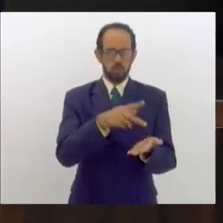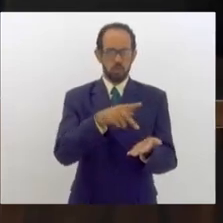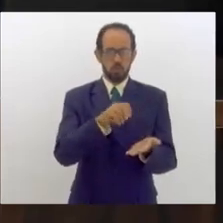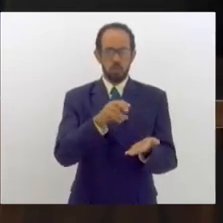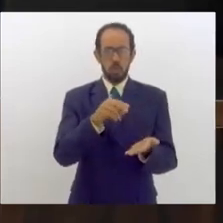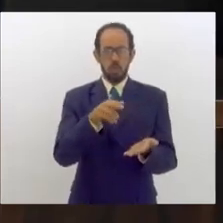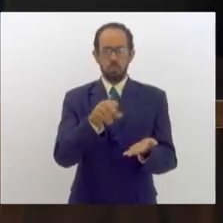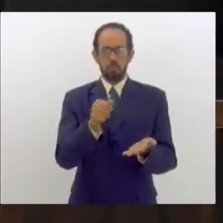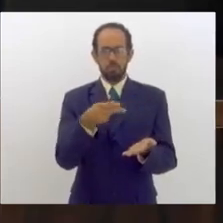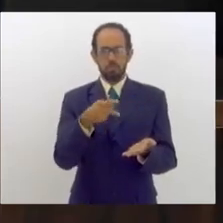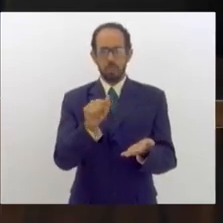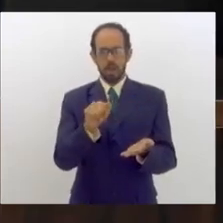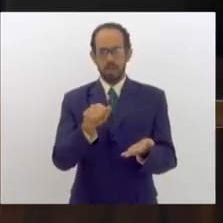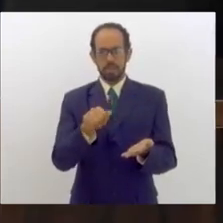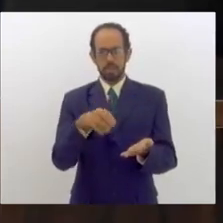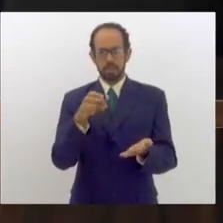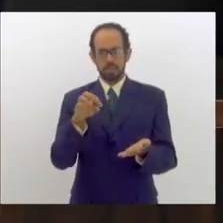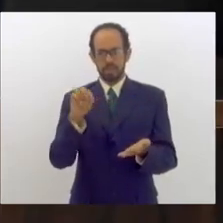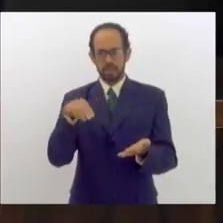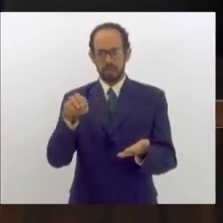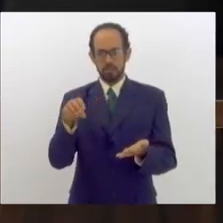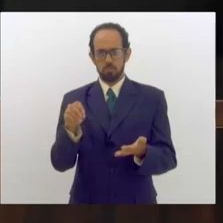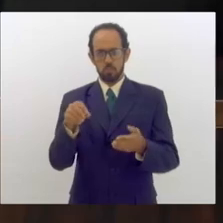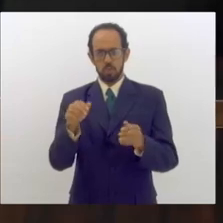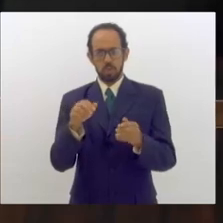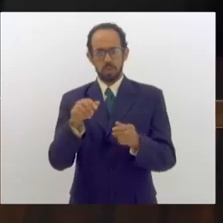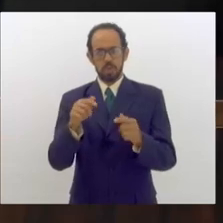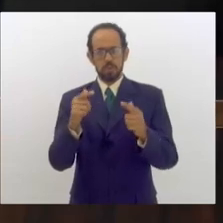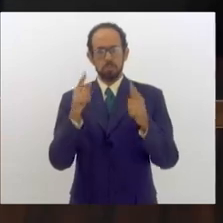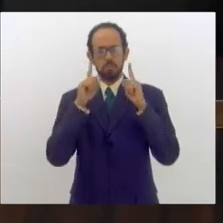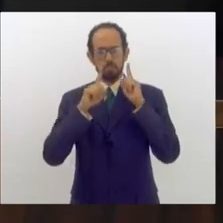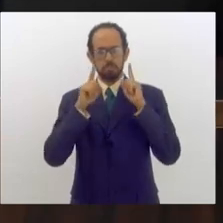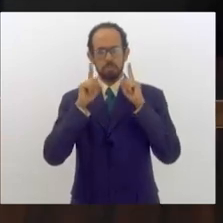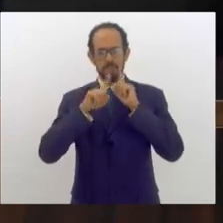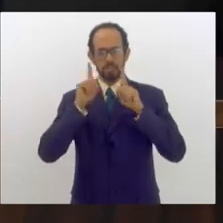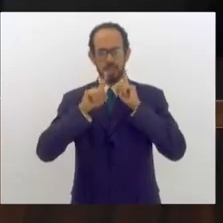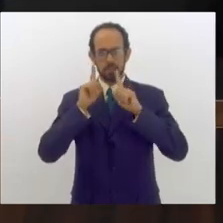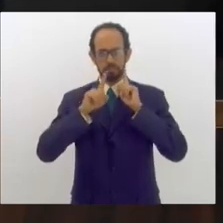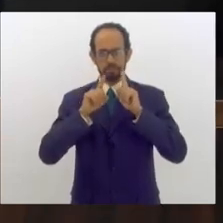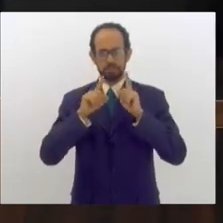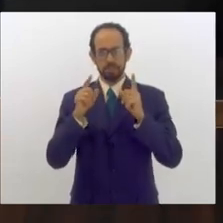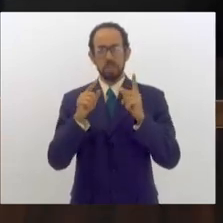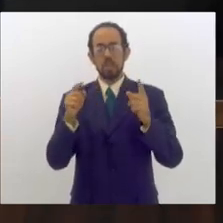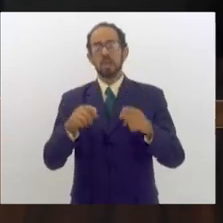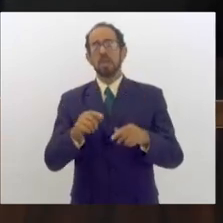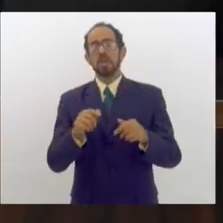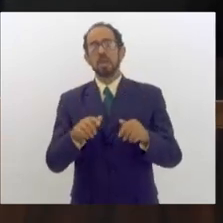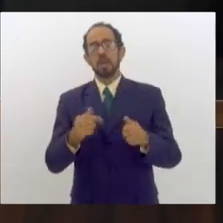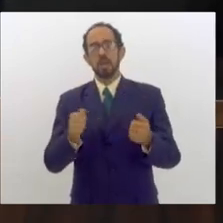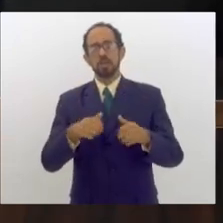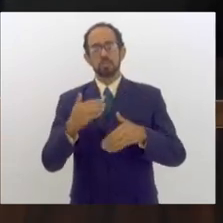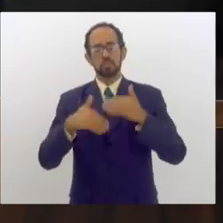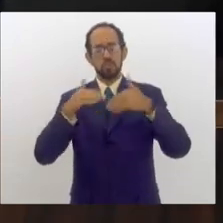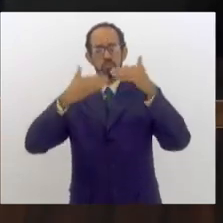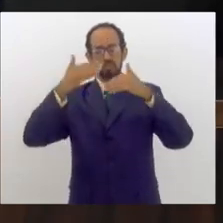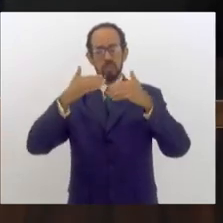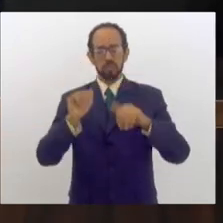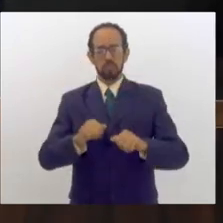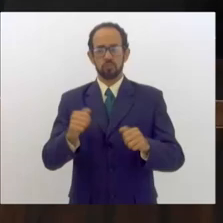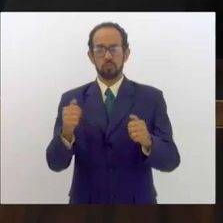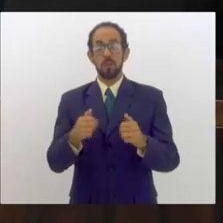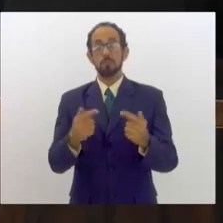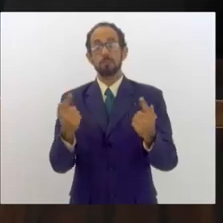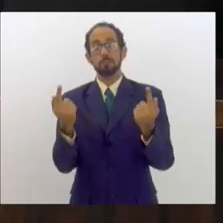pareceres das comissões Constituição e justiça pela constitucionalidade assuntos municipais de desenvolvimento Regional favorável de orçamento